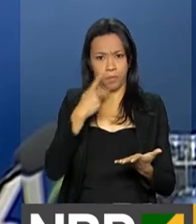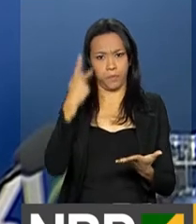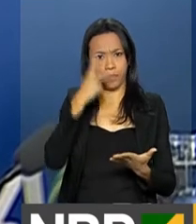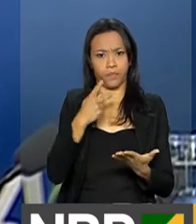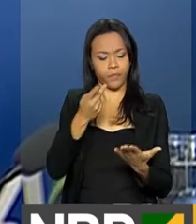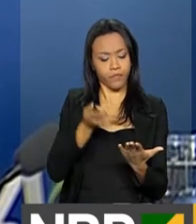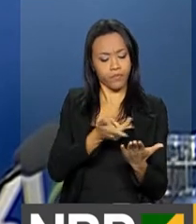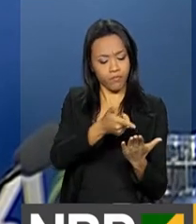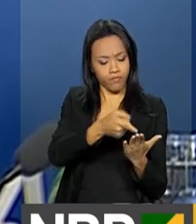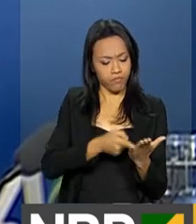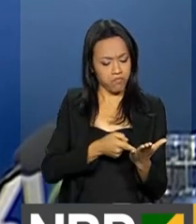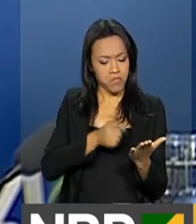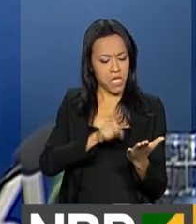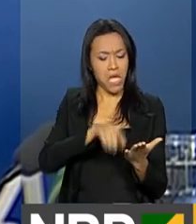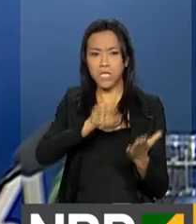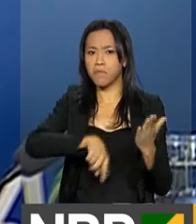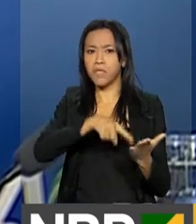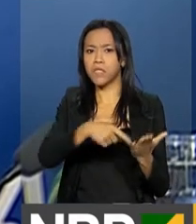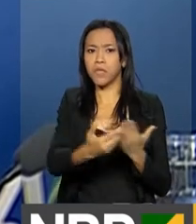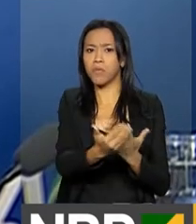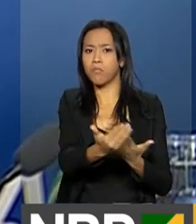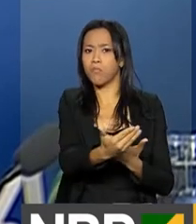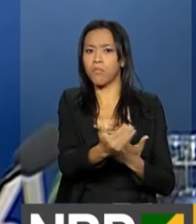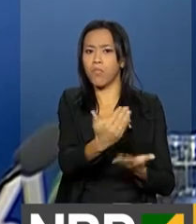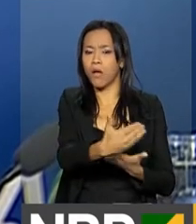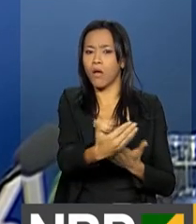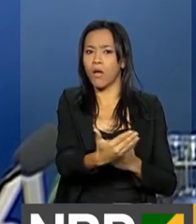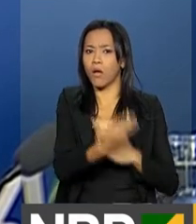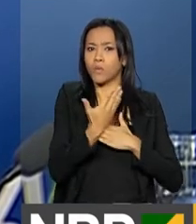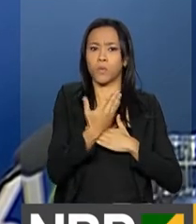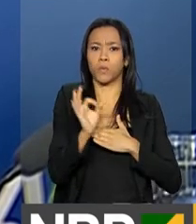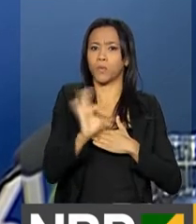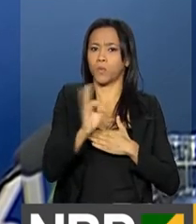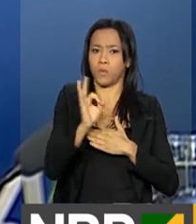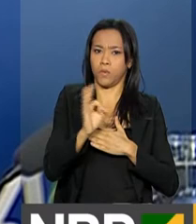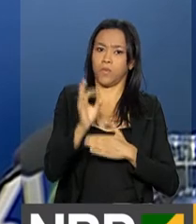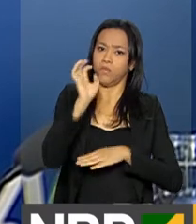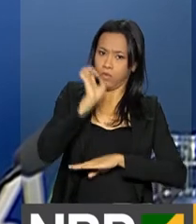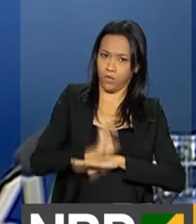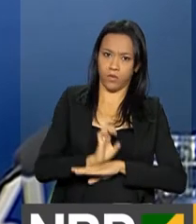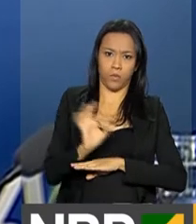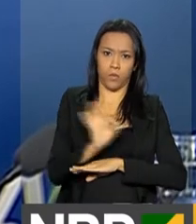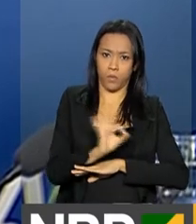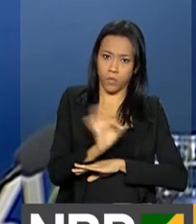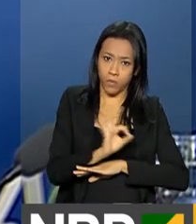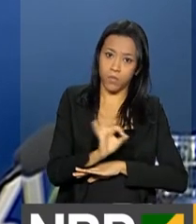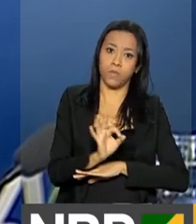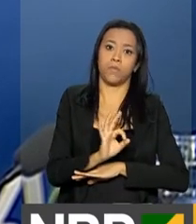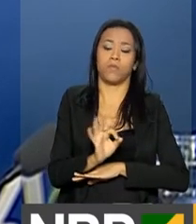não beneficiam o Estado, segundo o elenco já anunciado